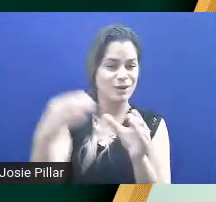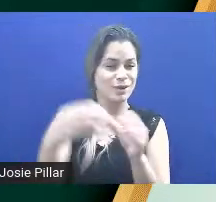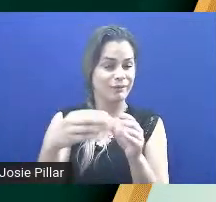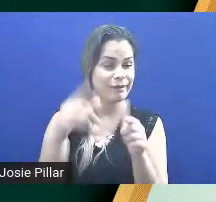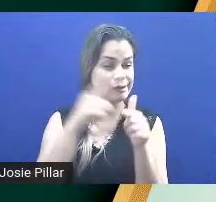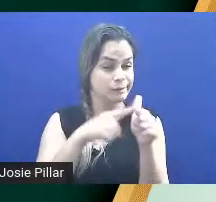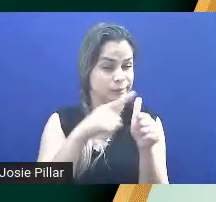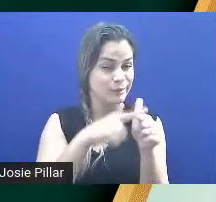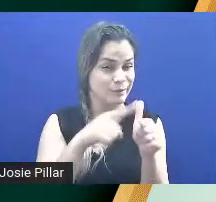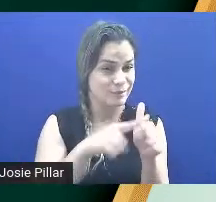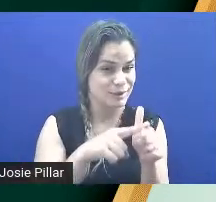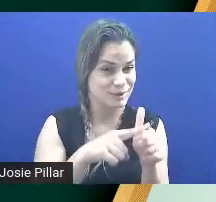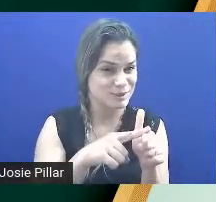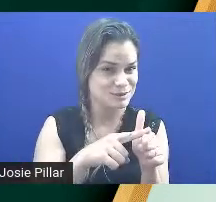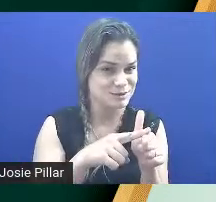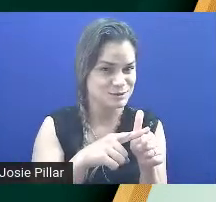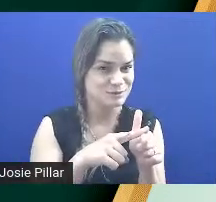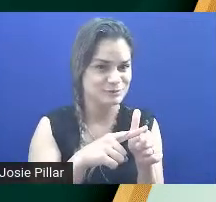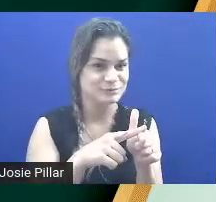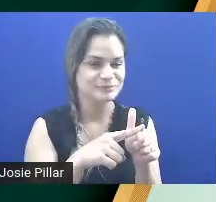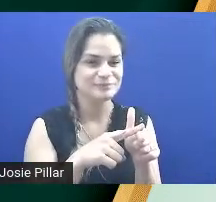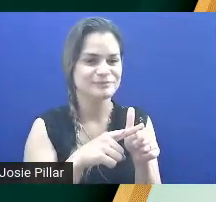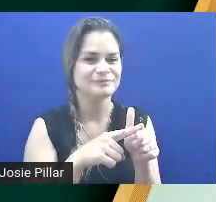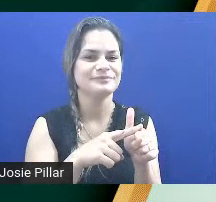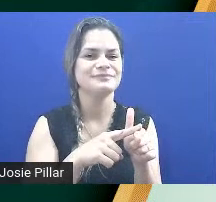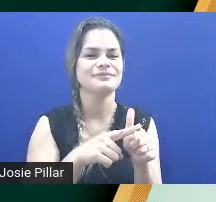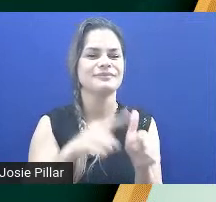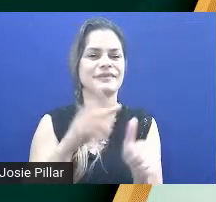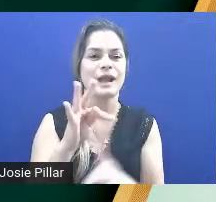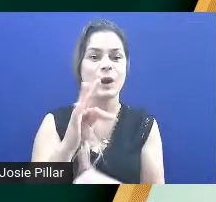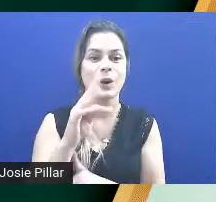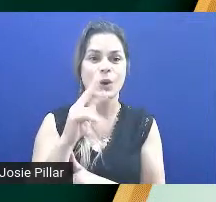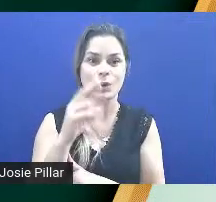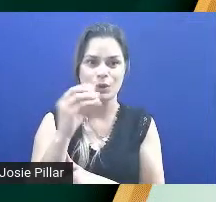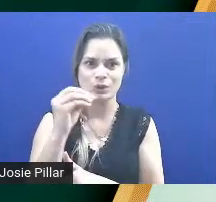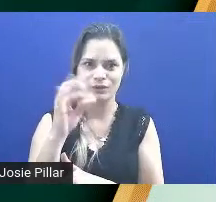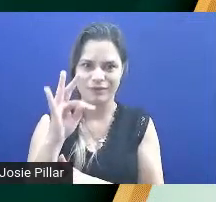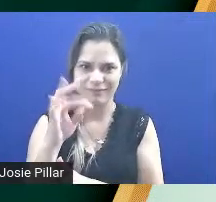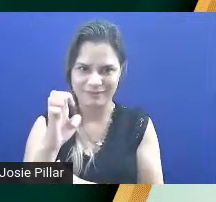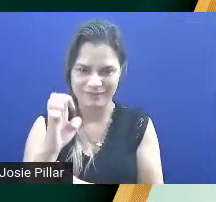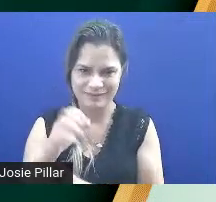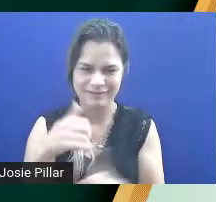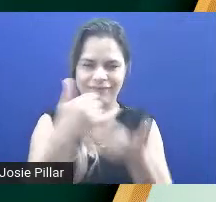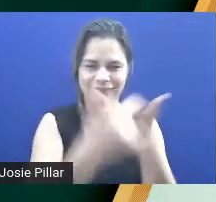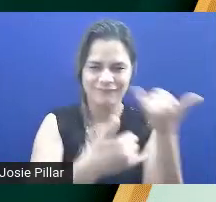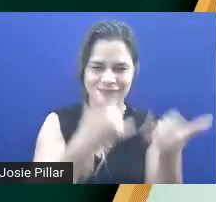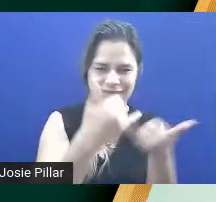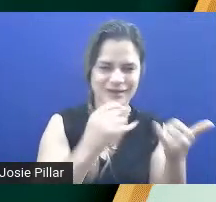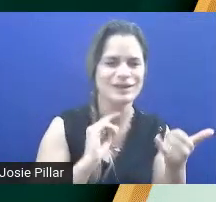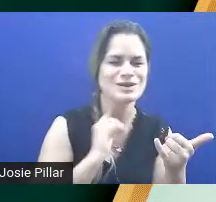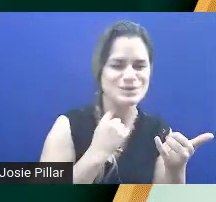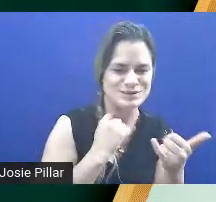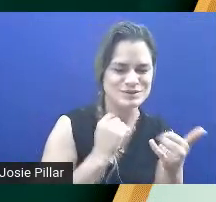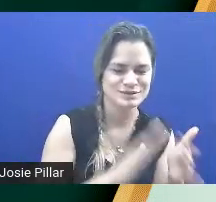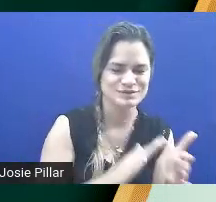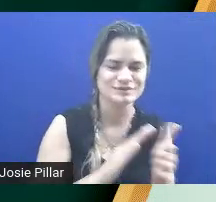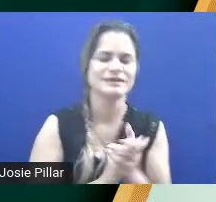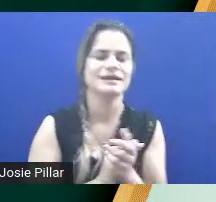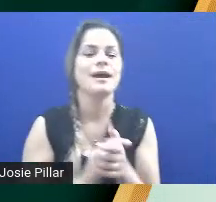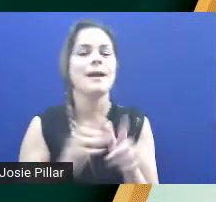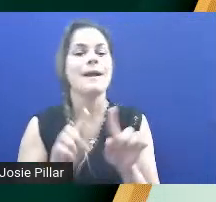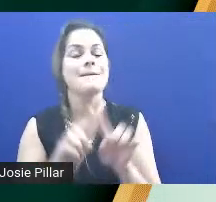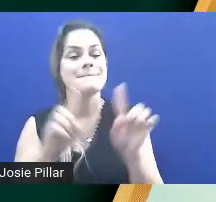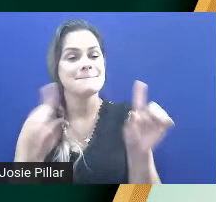problemática, um certo trote sujo que o diga, mas também por sermos unidos, ajudarmos uns aos